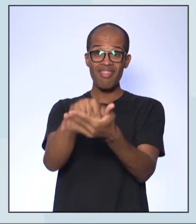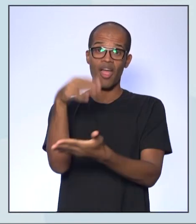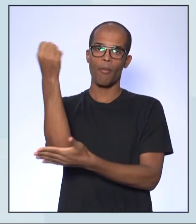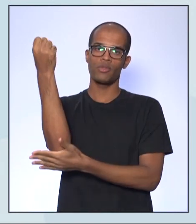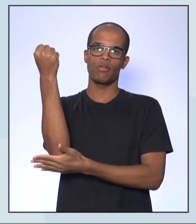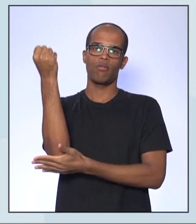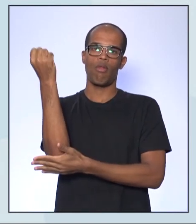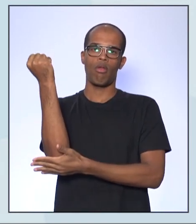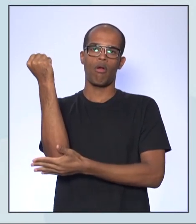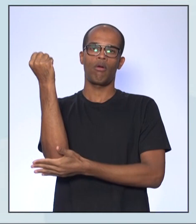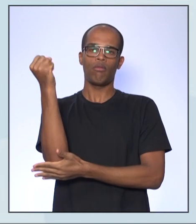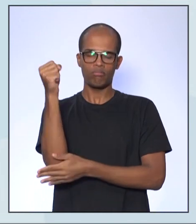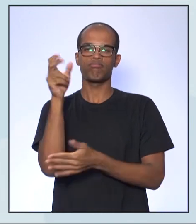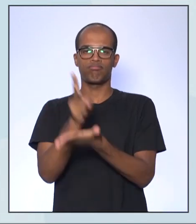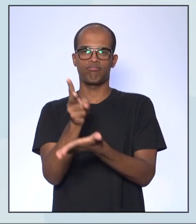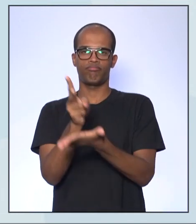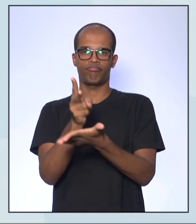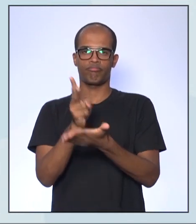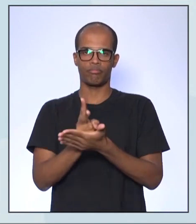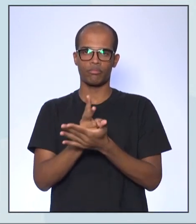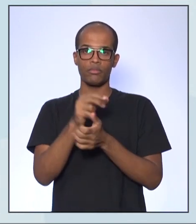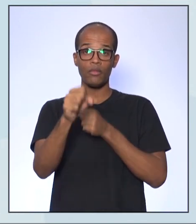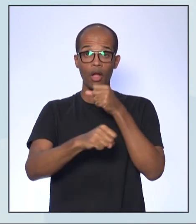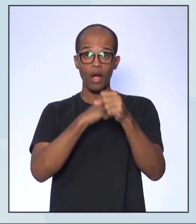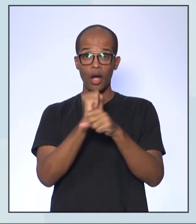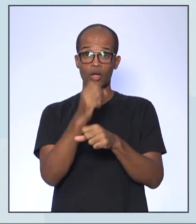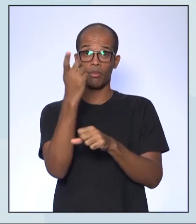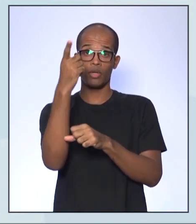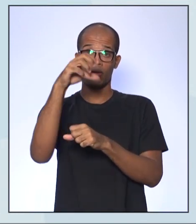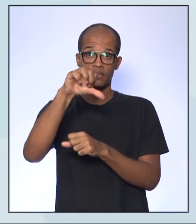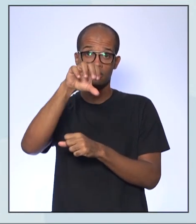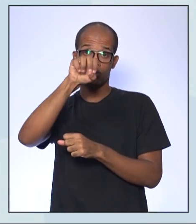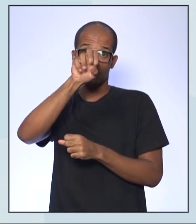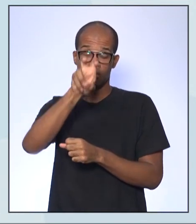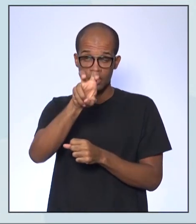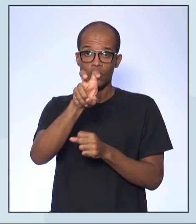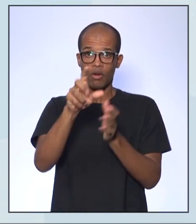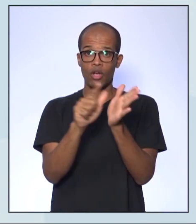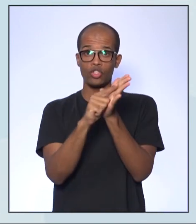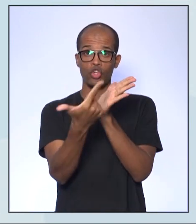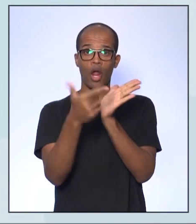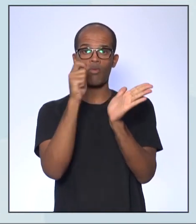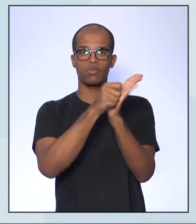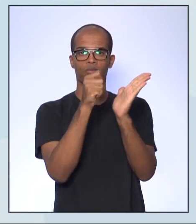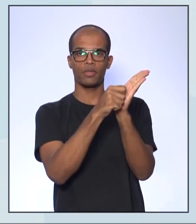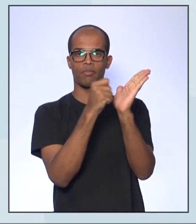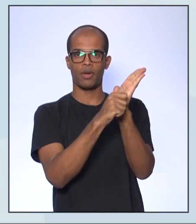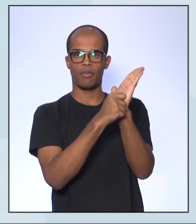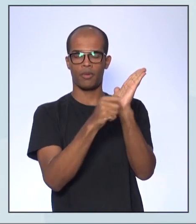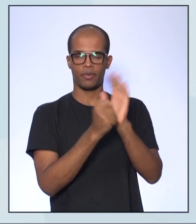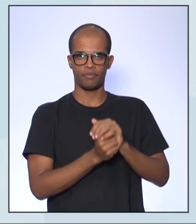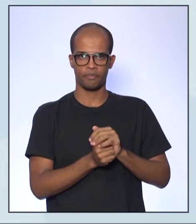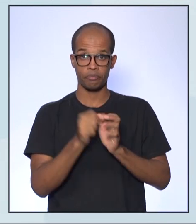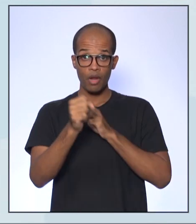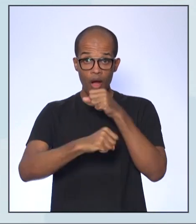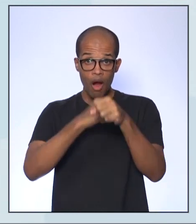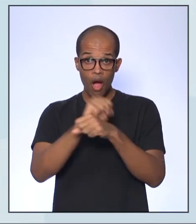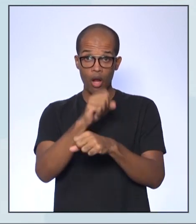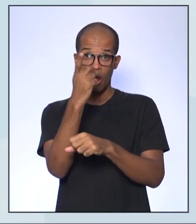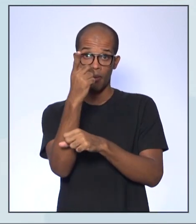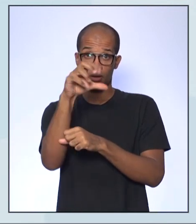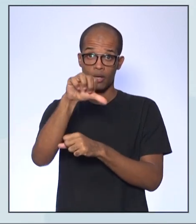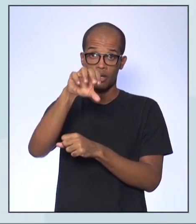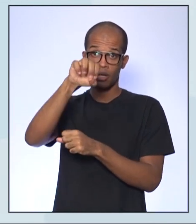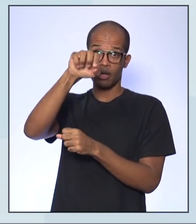aposentadoria. Em 1905, começa a escrever no jornal Correio da Manhã. Em 1907, fundou a revista